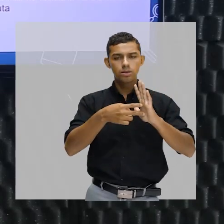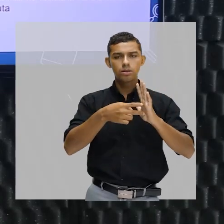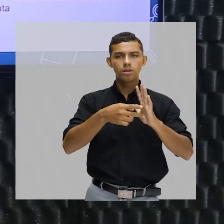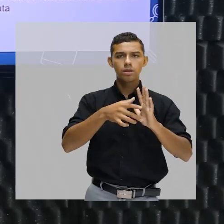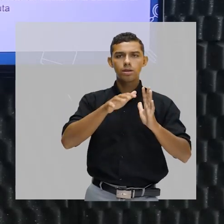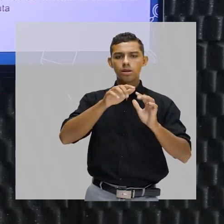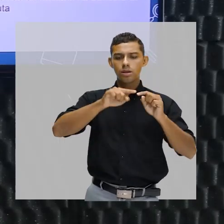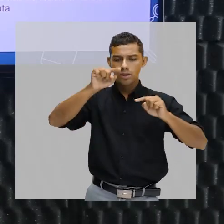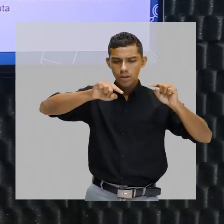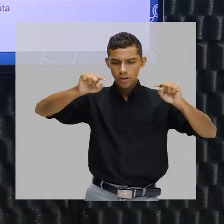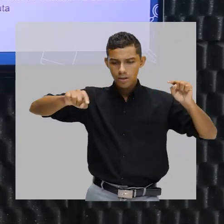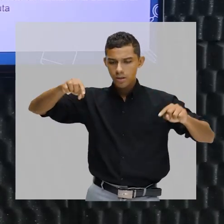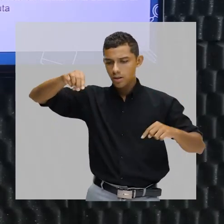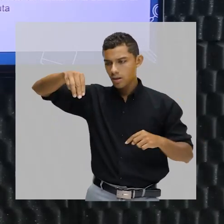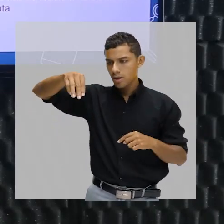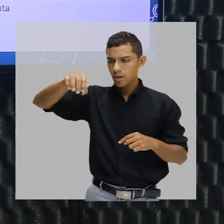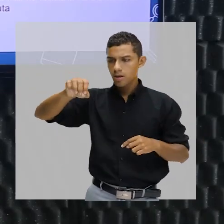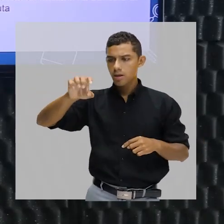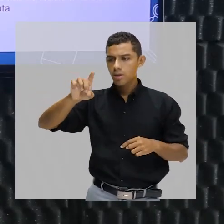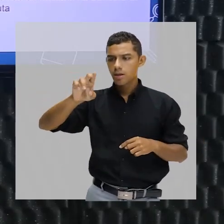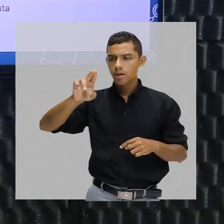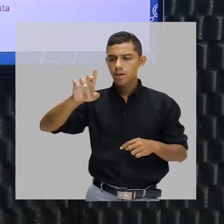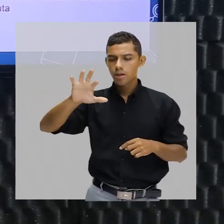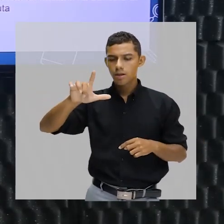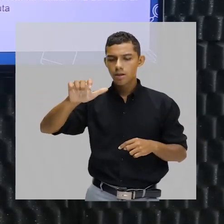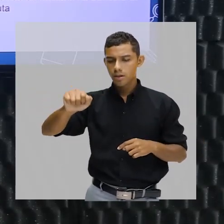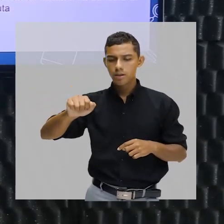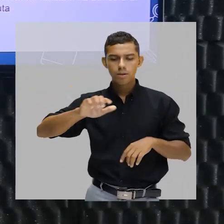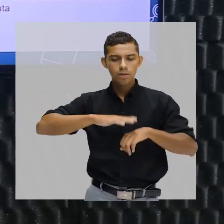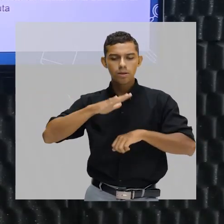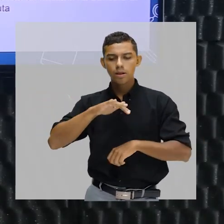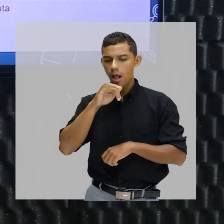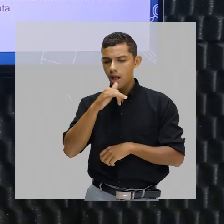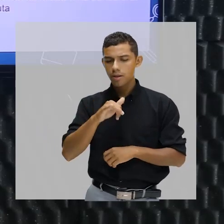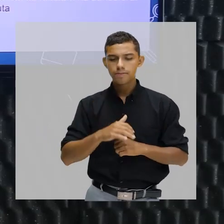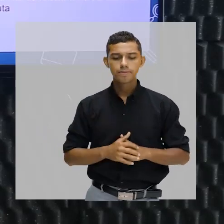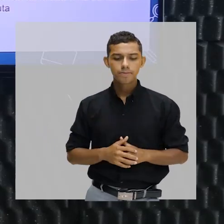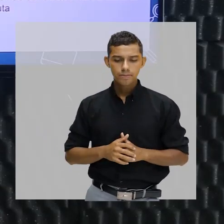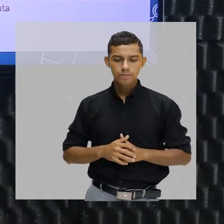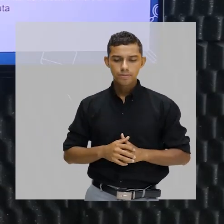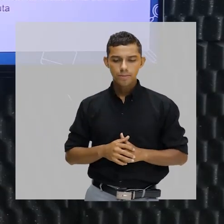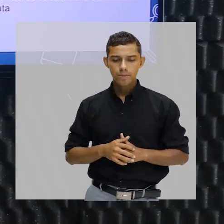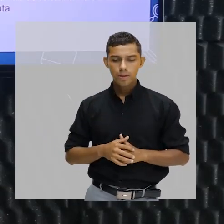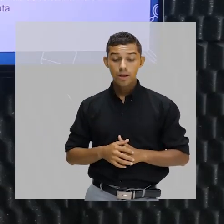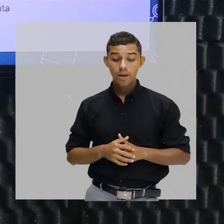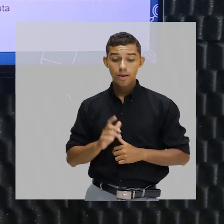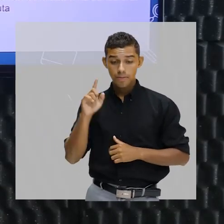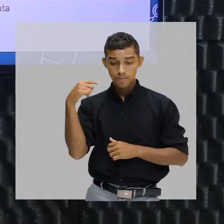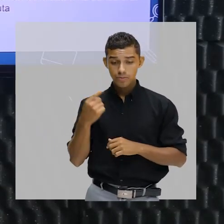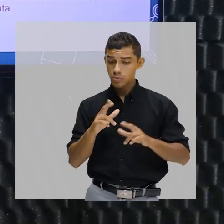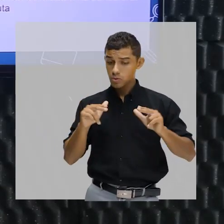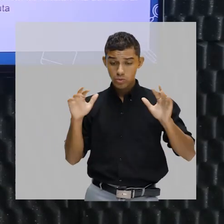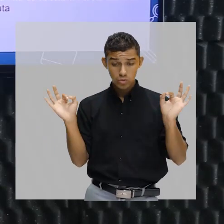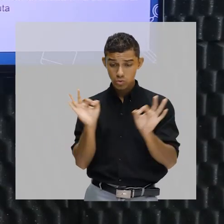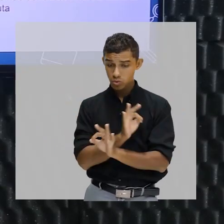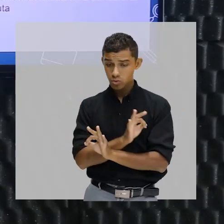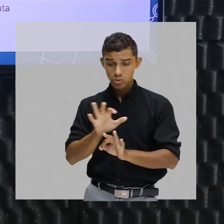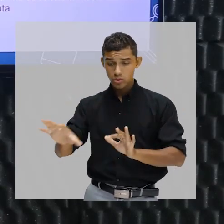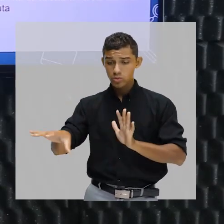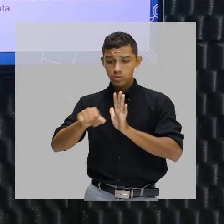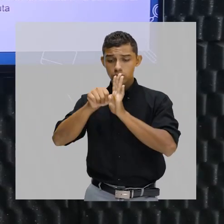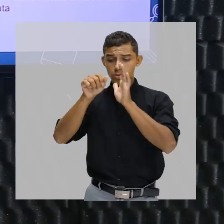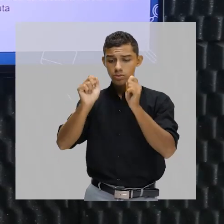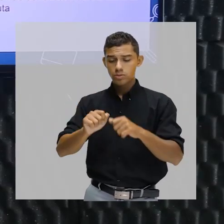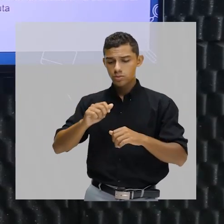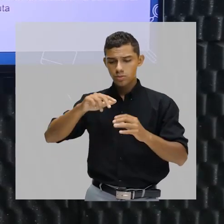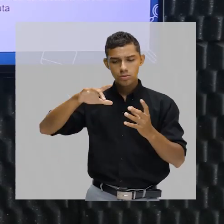modular, ele vai aumentar a frequência, por isso que ele se torna mais energético. A próxima. Nunca poderiam ser captadas por